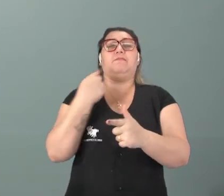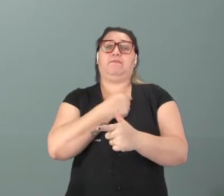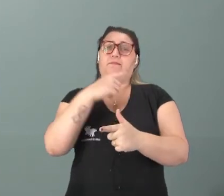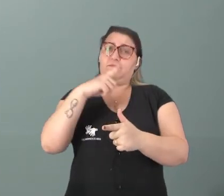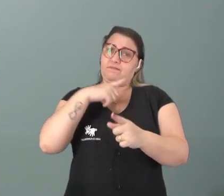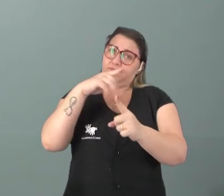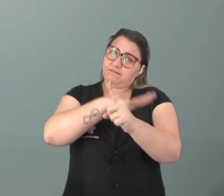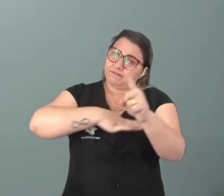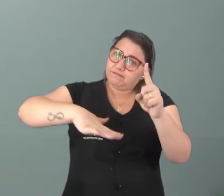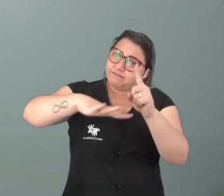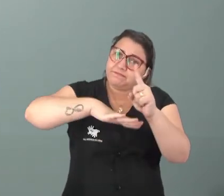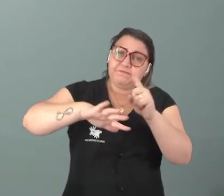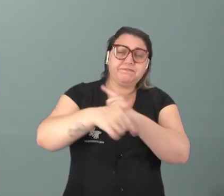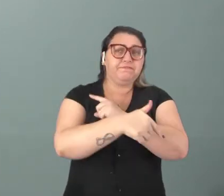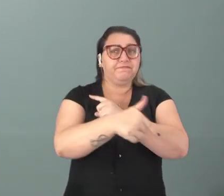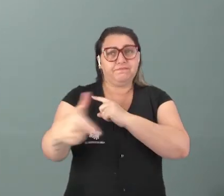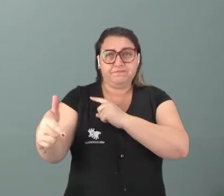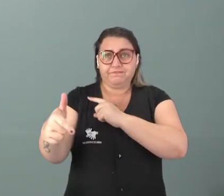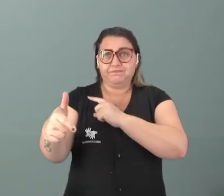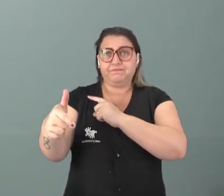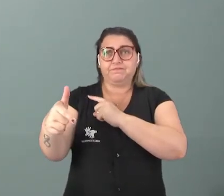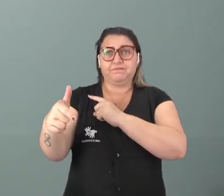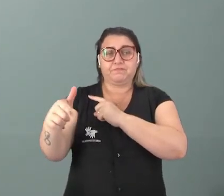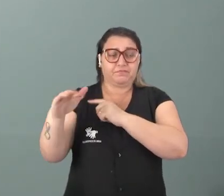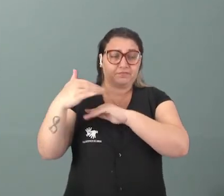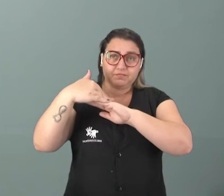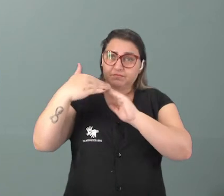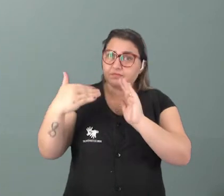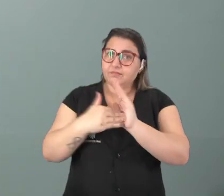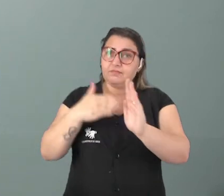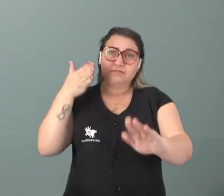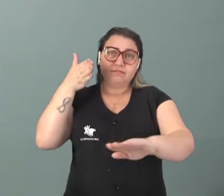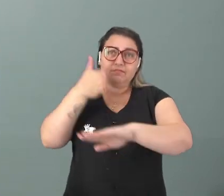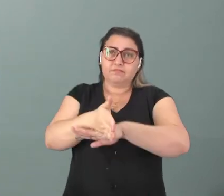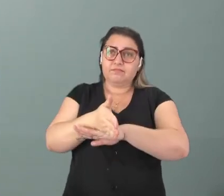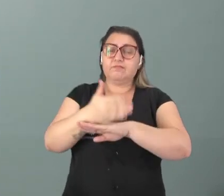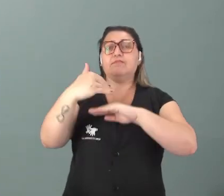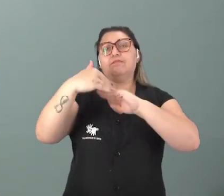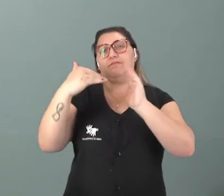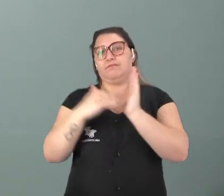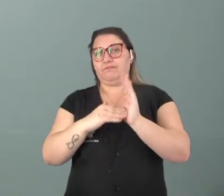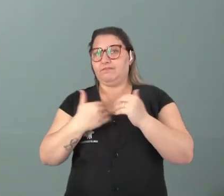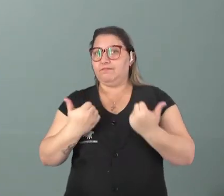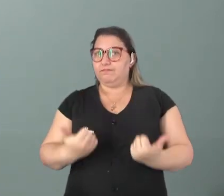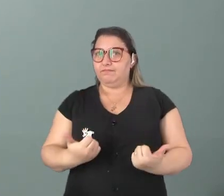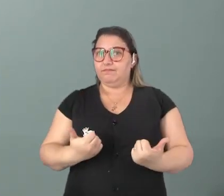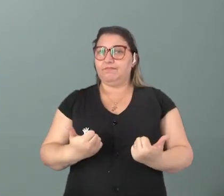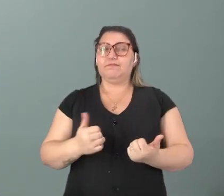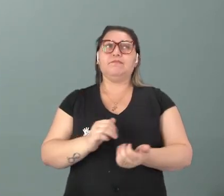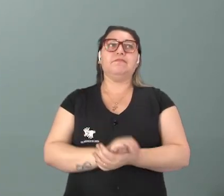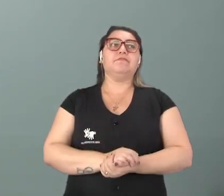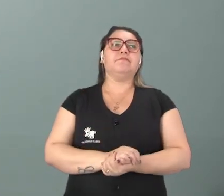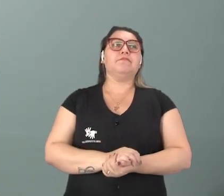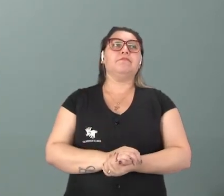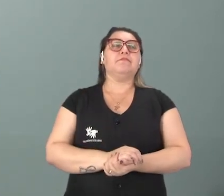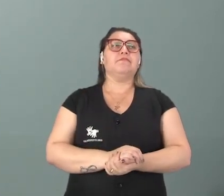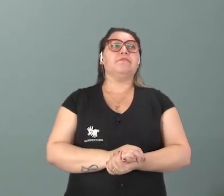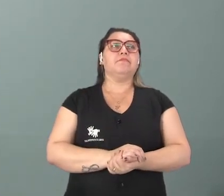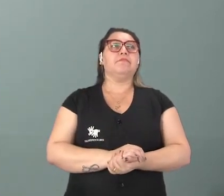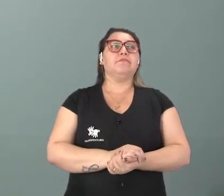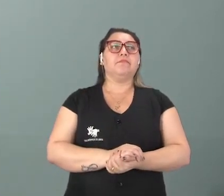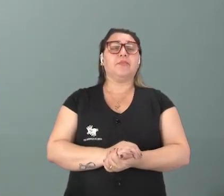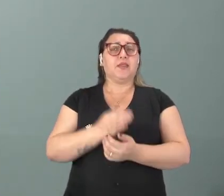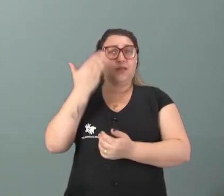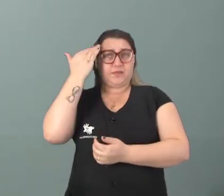sociedade, né? Nós não temos, nem todos nós temos acesso a tudo, né? Então,